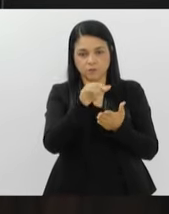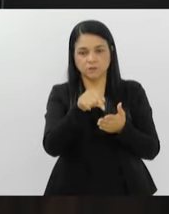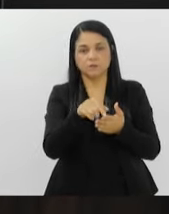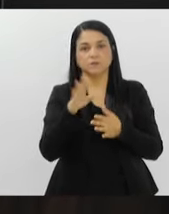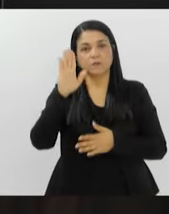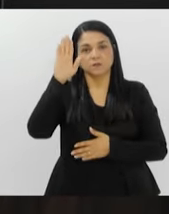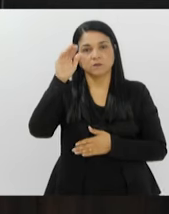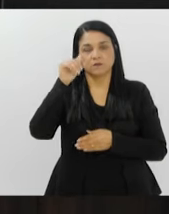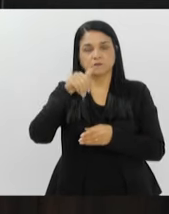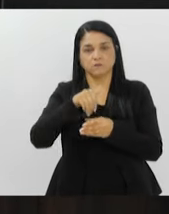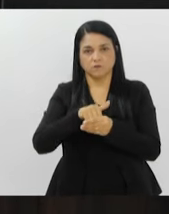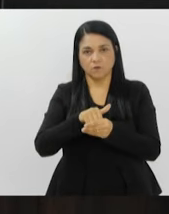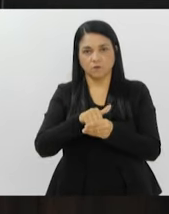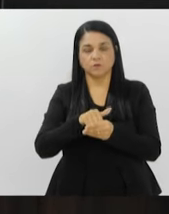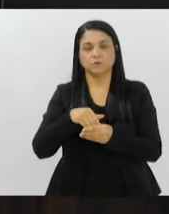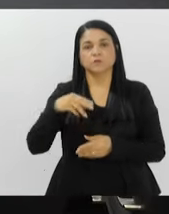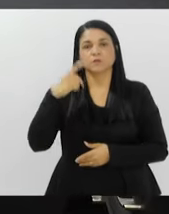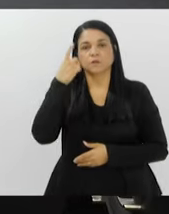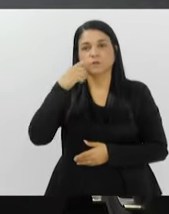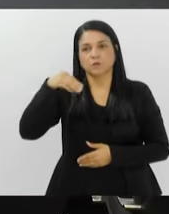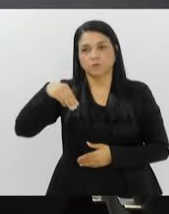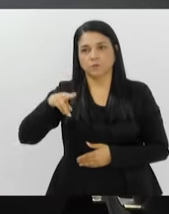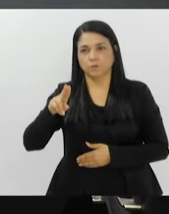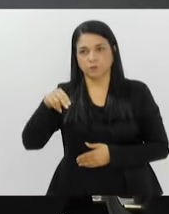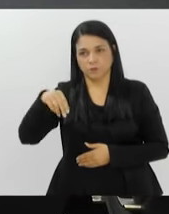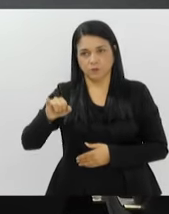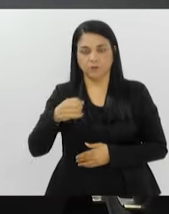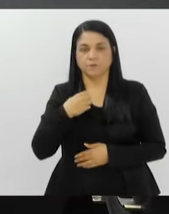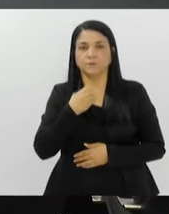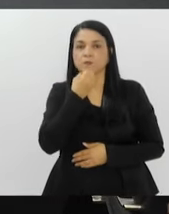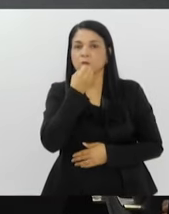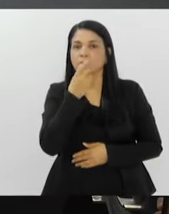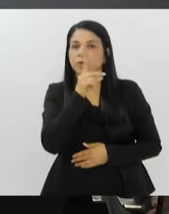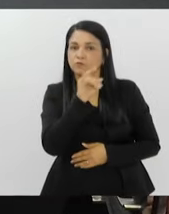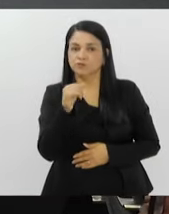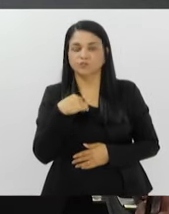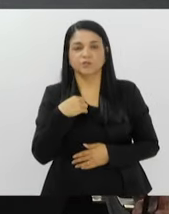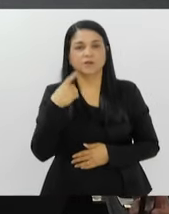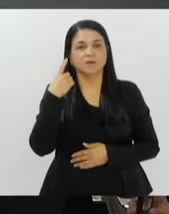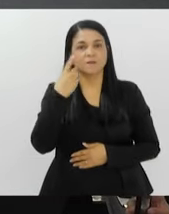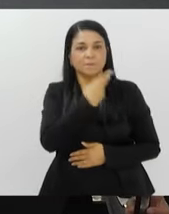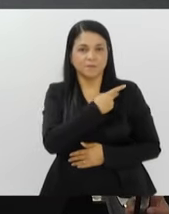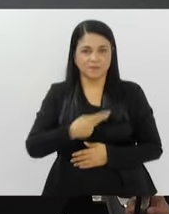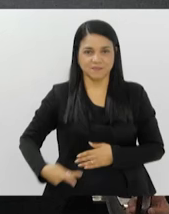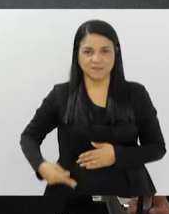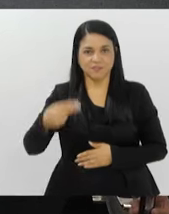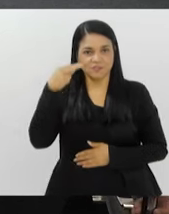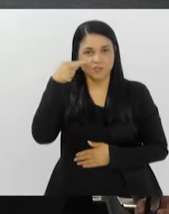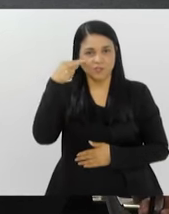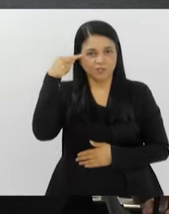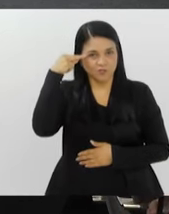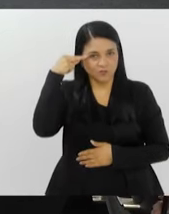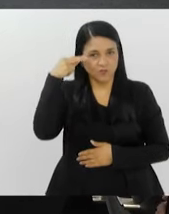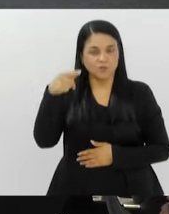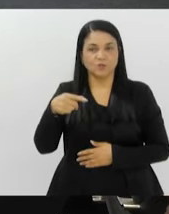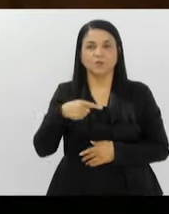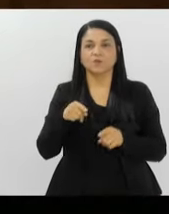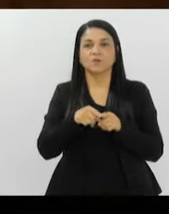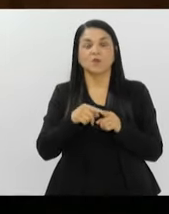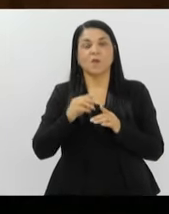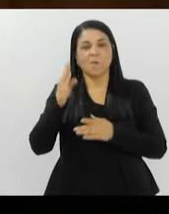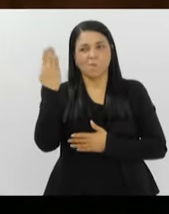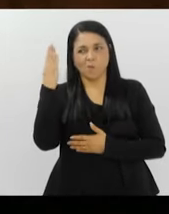declaração de voto Deputado muni Neto Bom dia nossa presidente tiju saudações ov Negra bota fogo na